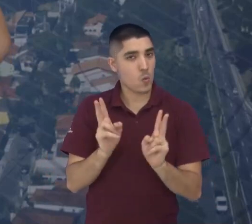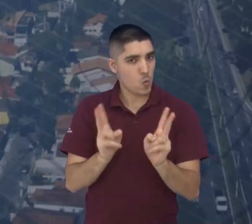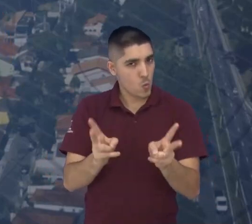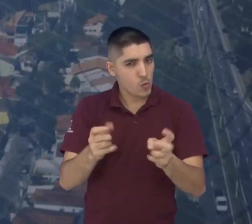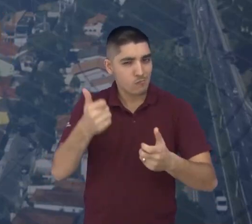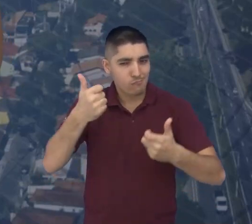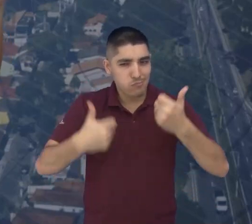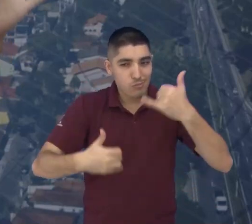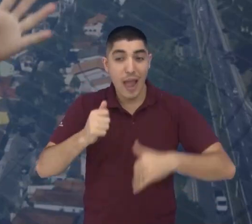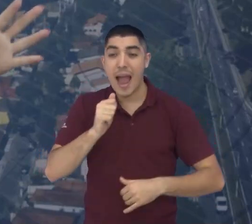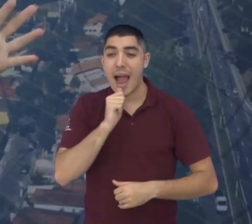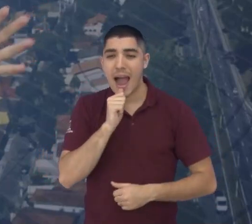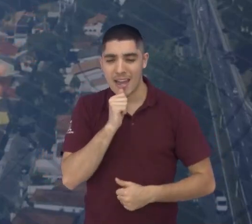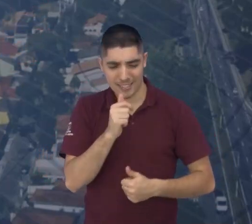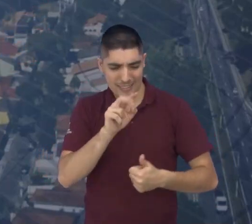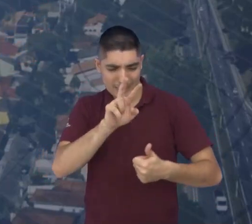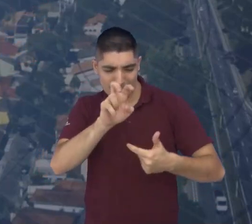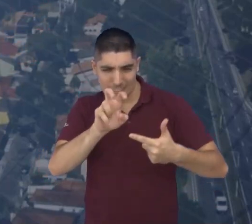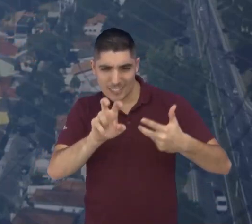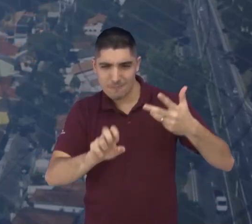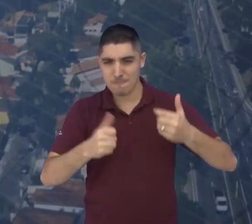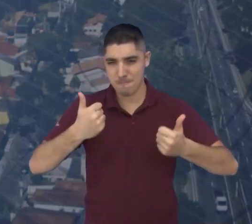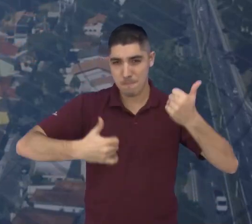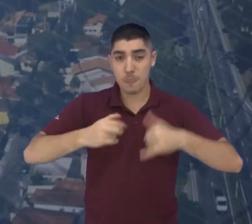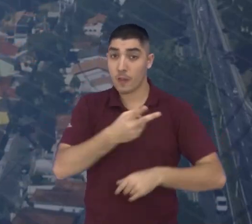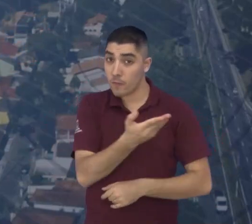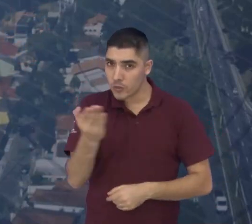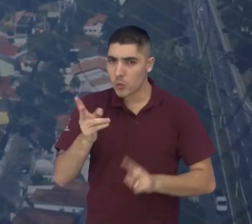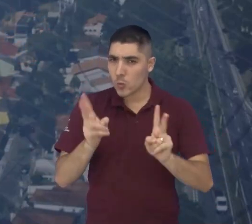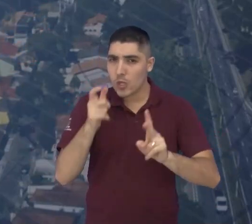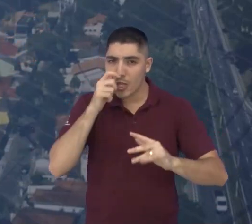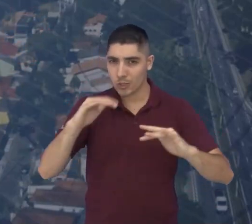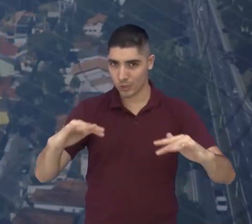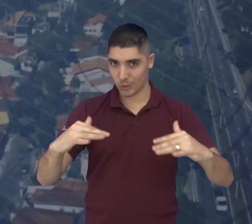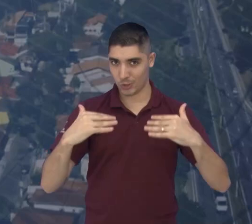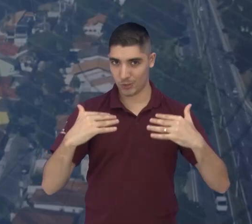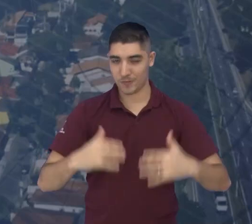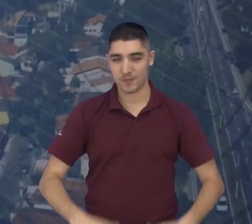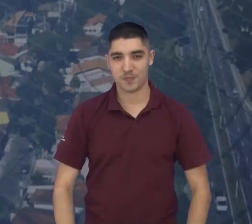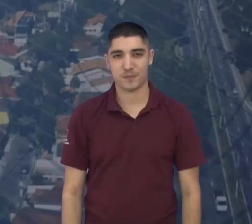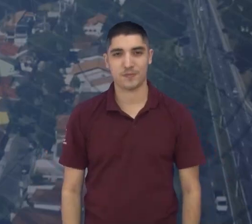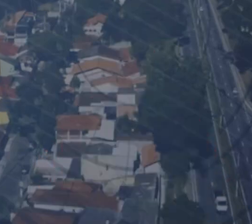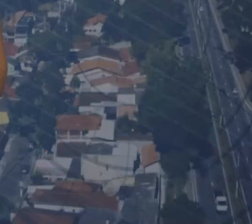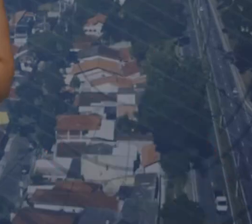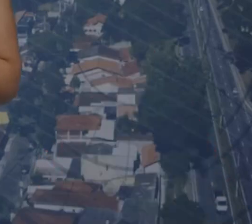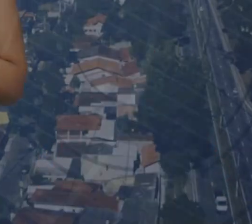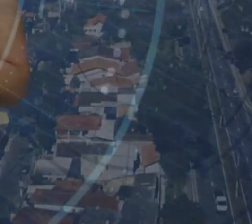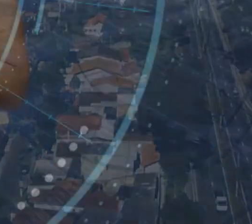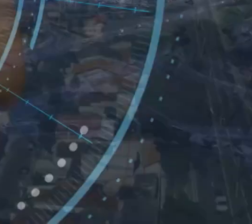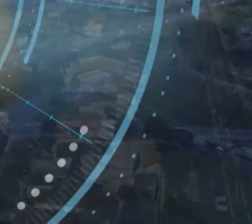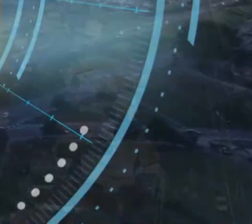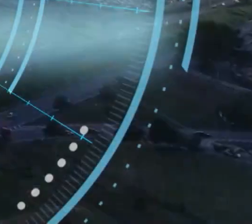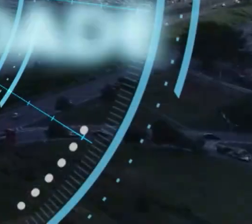Tem muita coisa para falar ainda. Não sai daí, fique com a gente, porque voltamos já já.